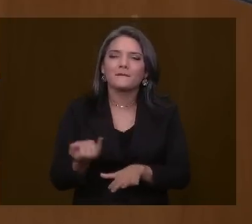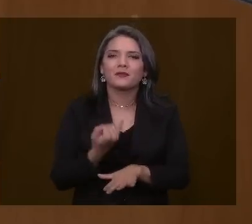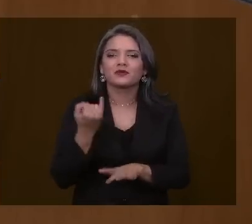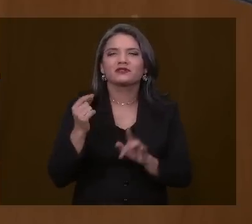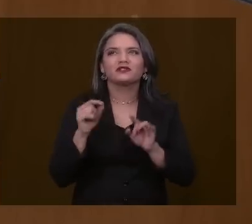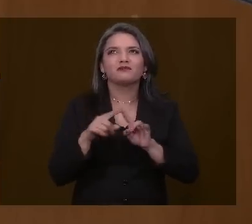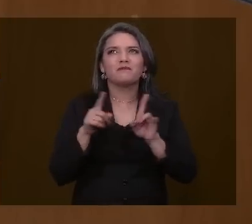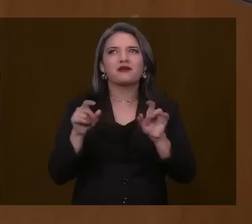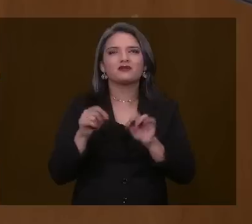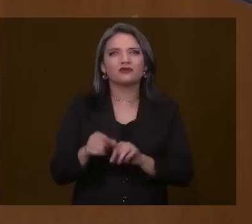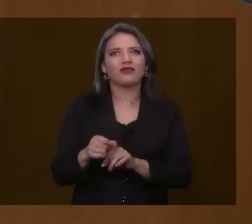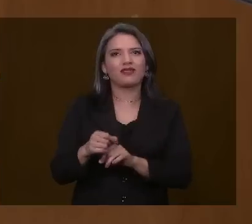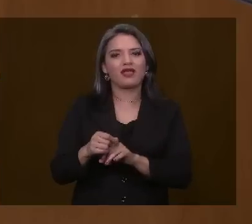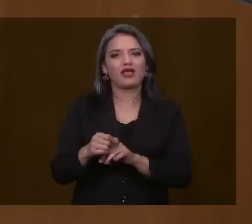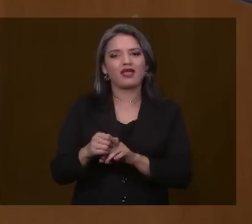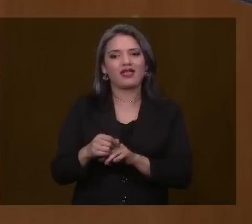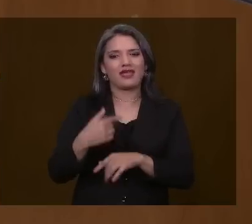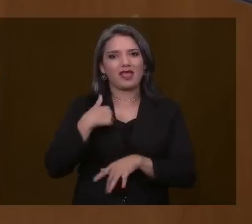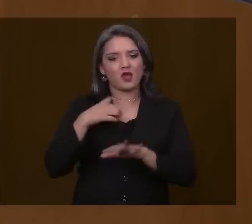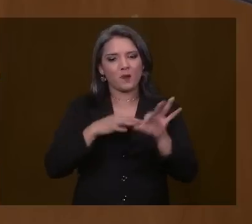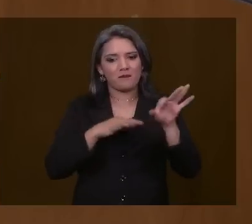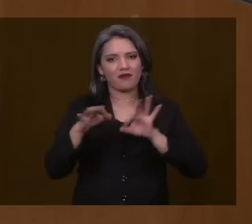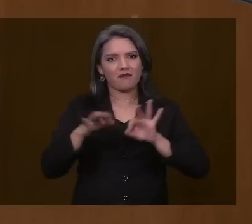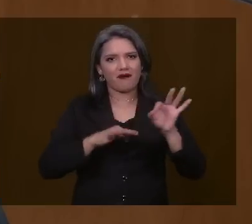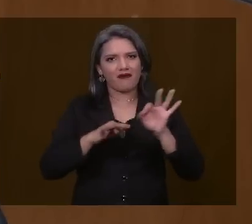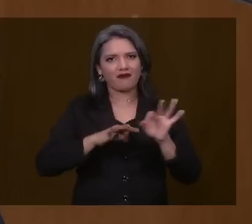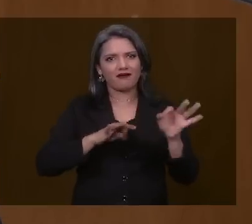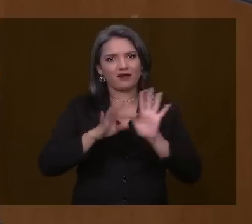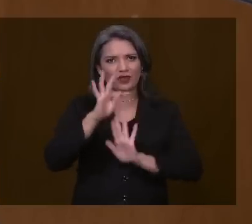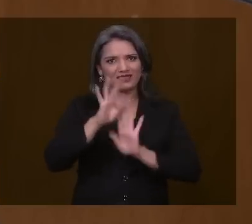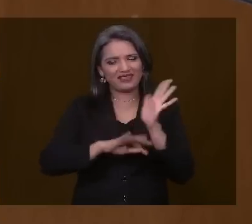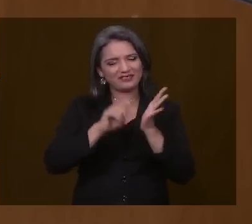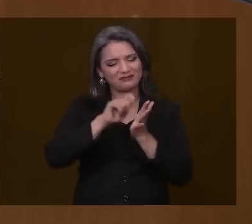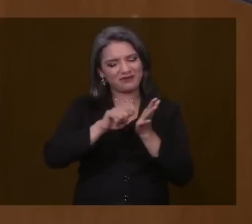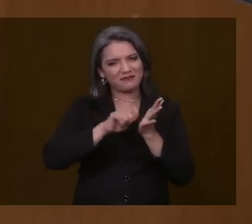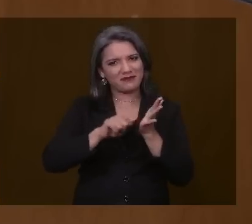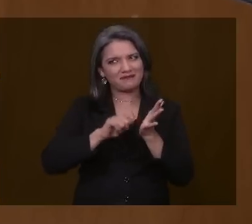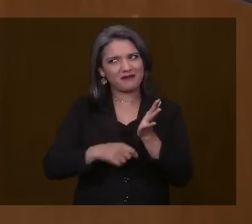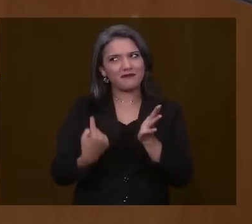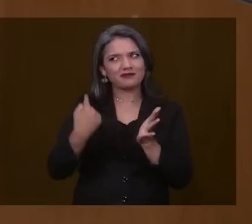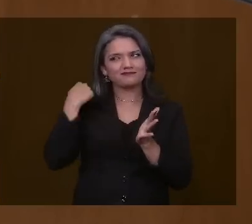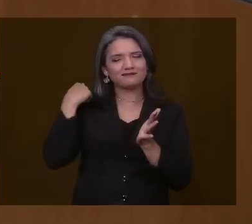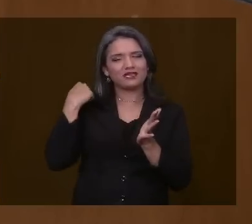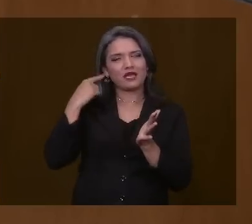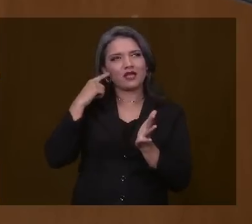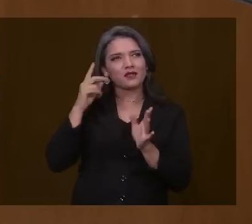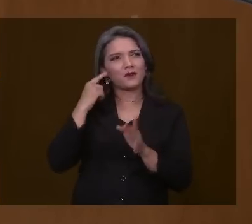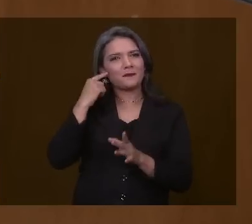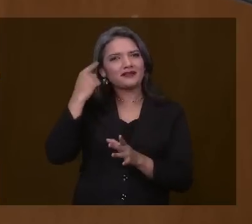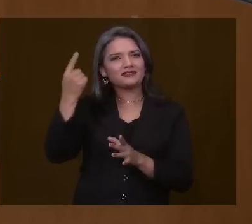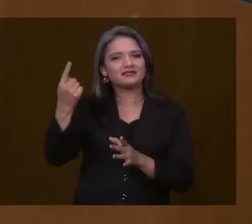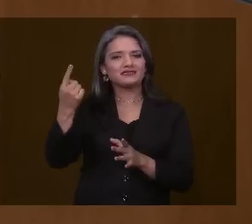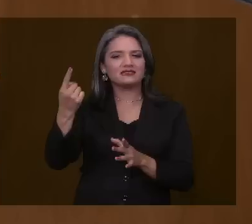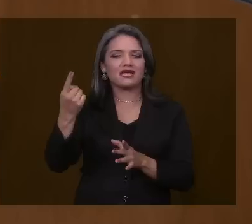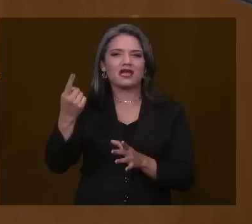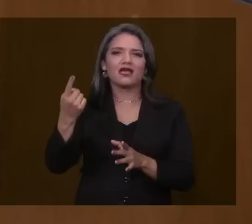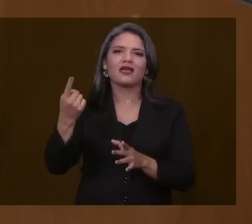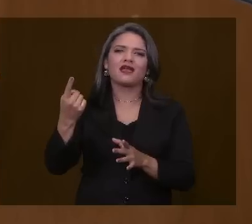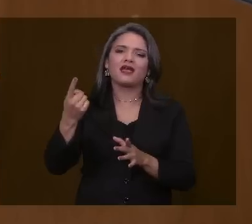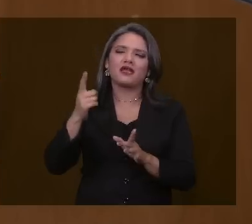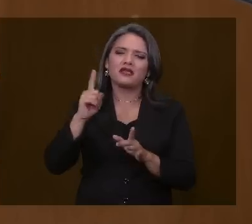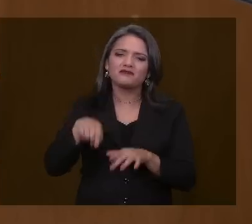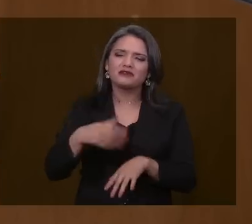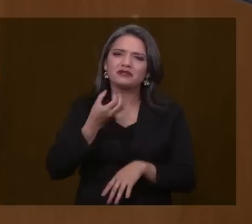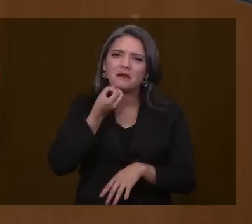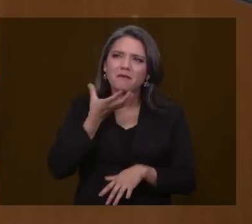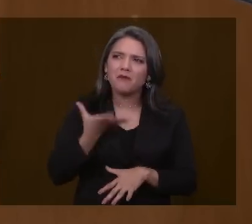atrás, preparando-me para estas palavras, pude perceber que o destino não poderia ter sido mais generoso com